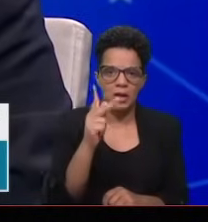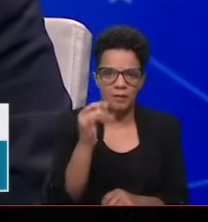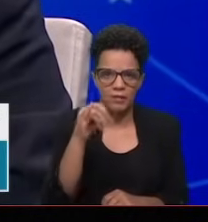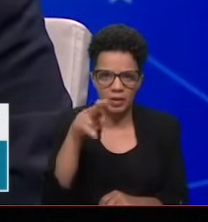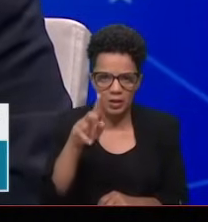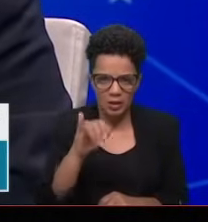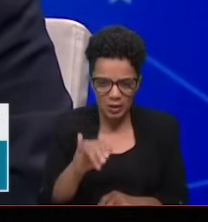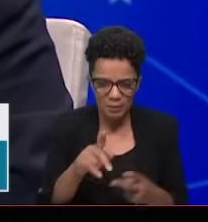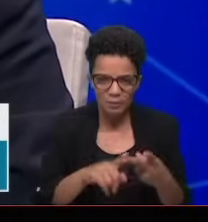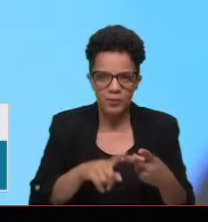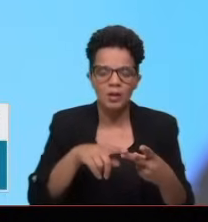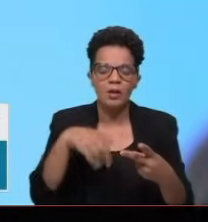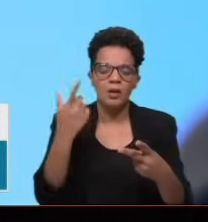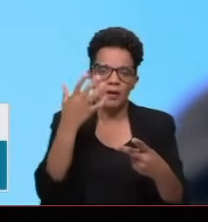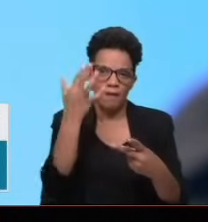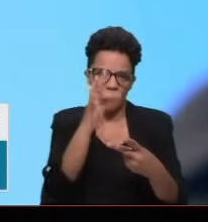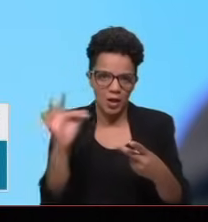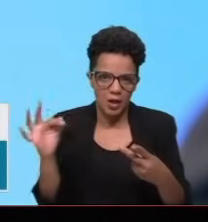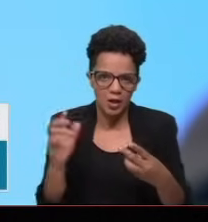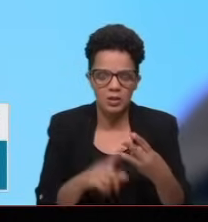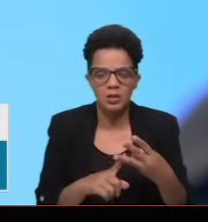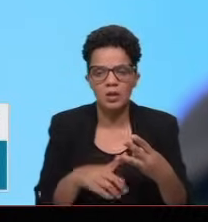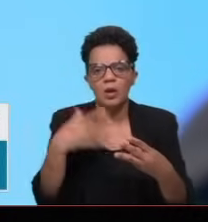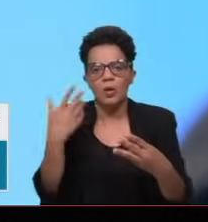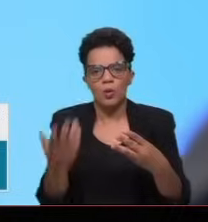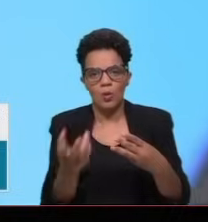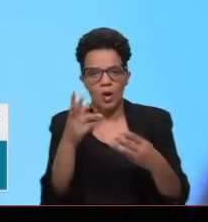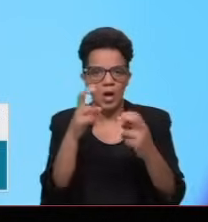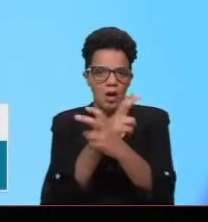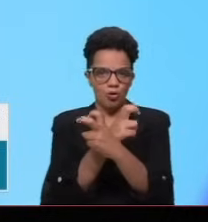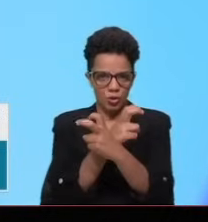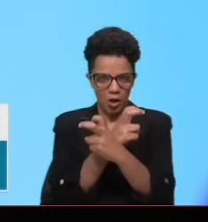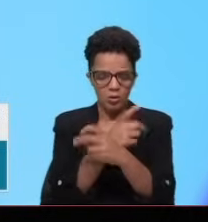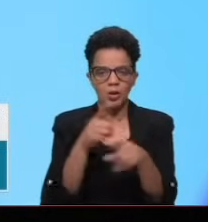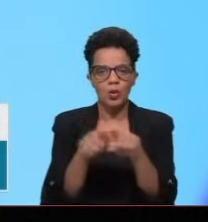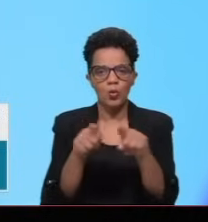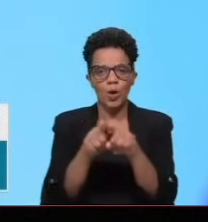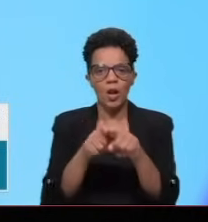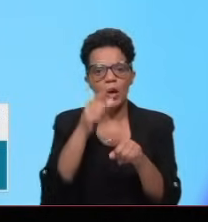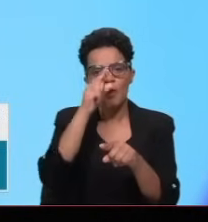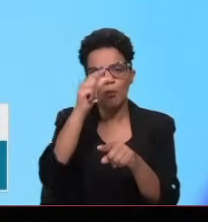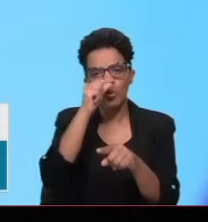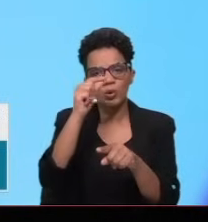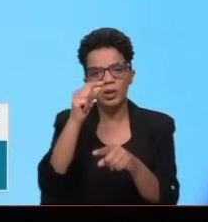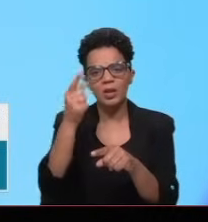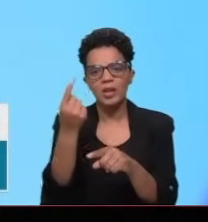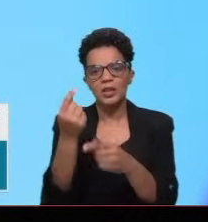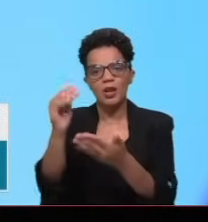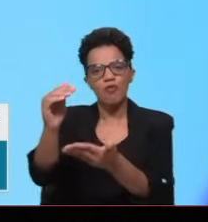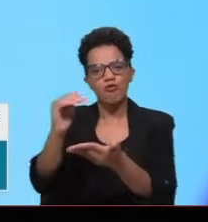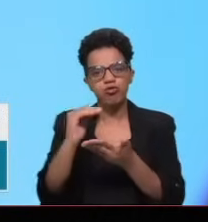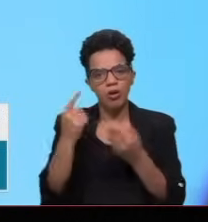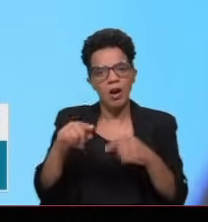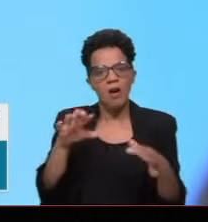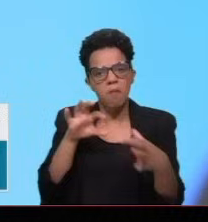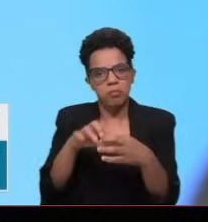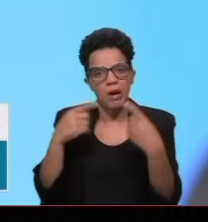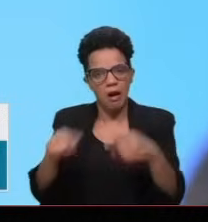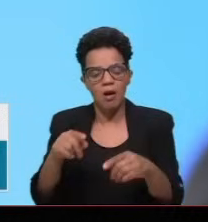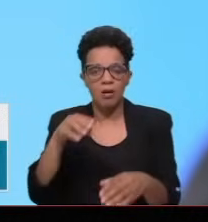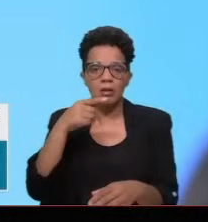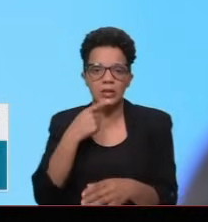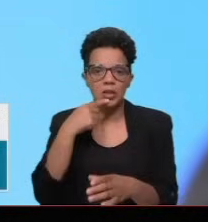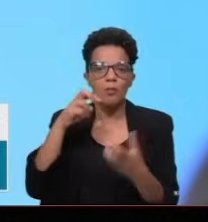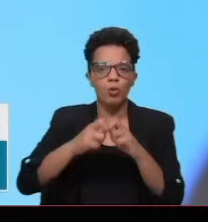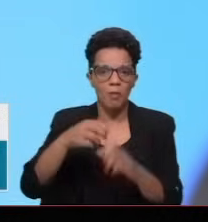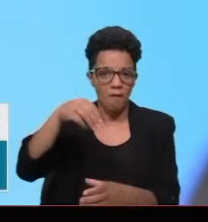em França afd na Alemanha ou extrema direita Na Áustria receberam financiamento de Putin estão ligadas a Putin e portanto enfim fazem parte deste